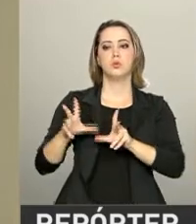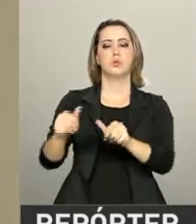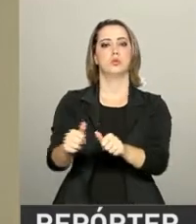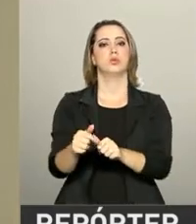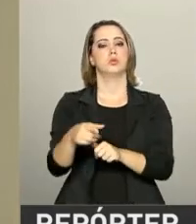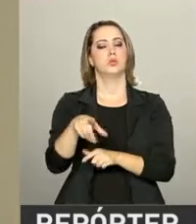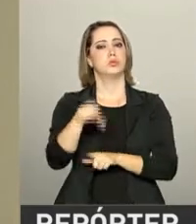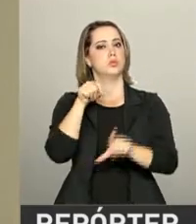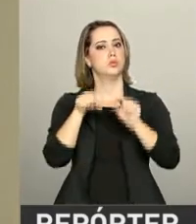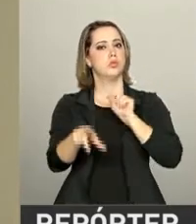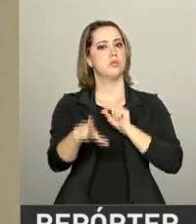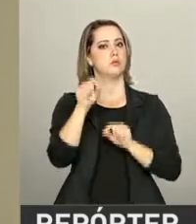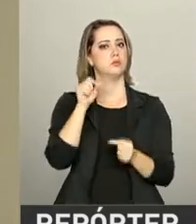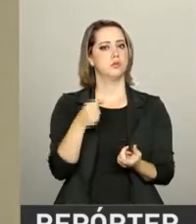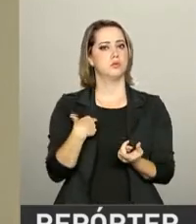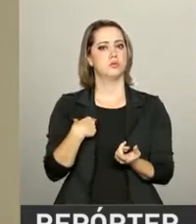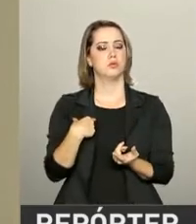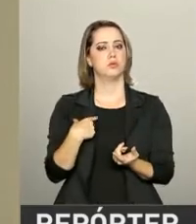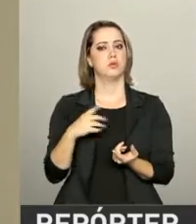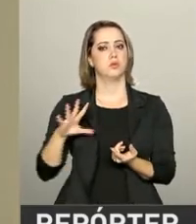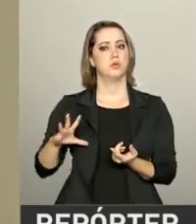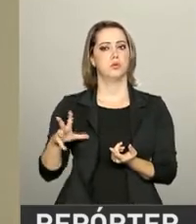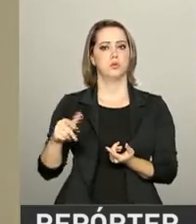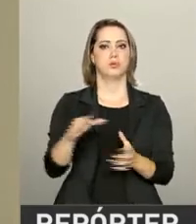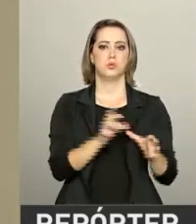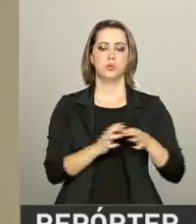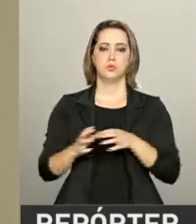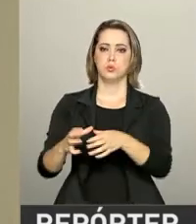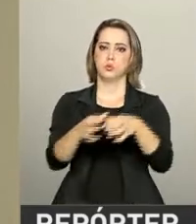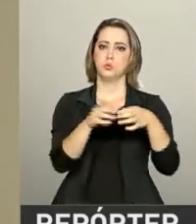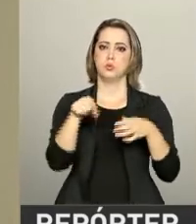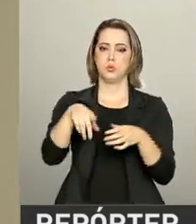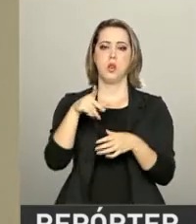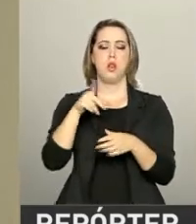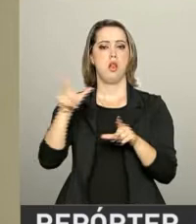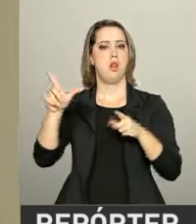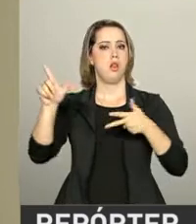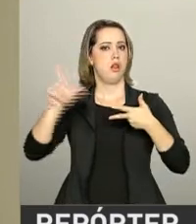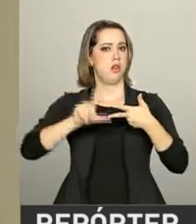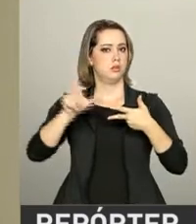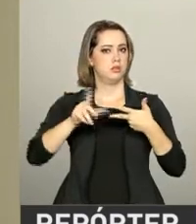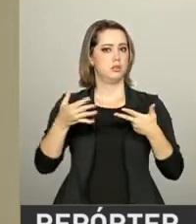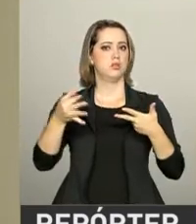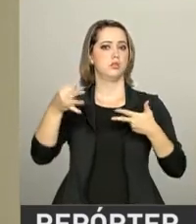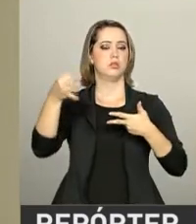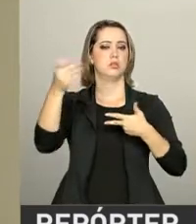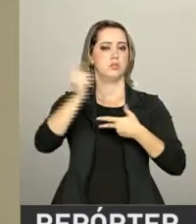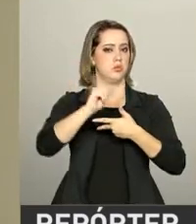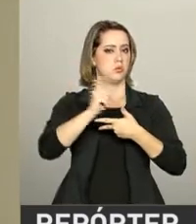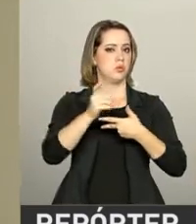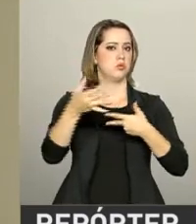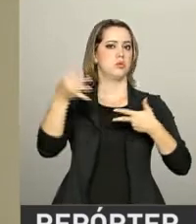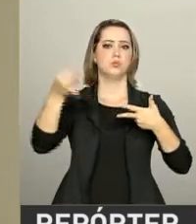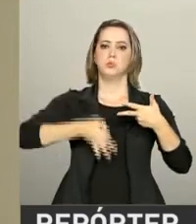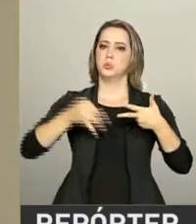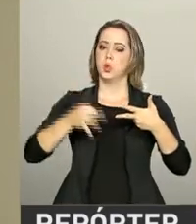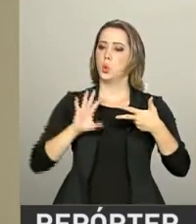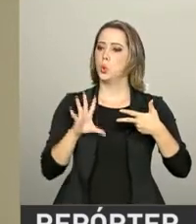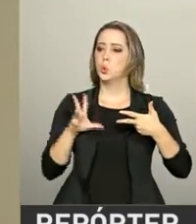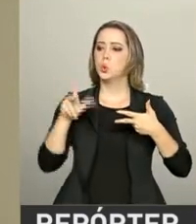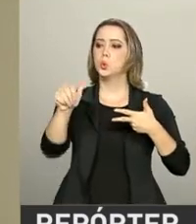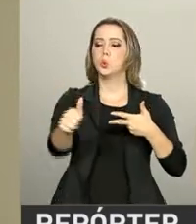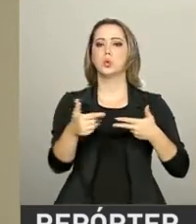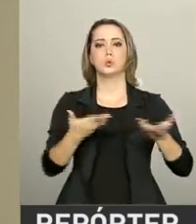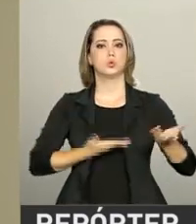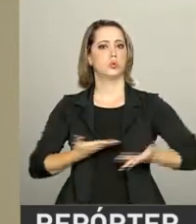e definições de abandono em todos os segmentos seja no legislativo seja no executivo seja no judiciário seja